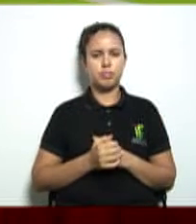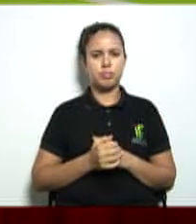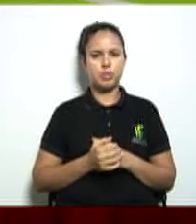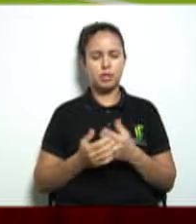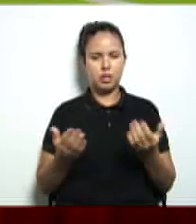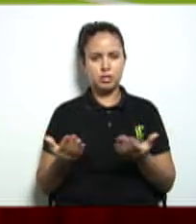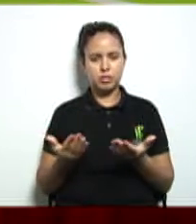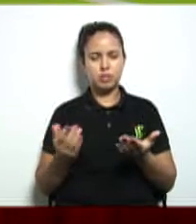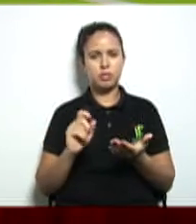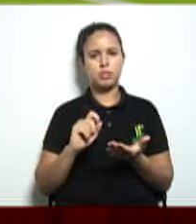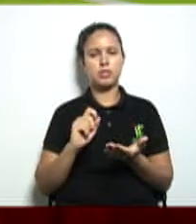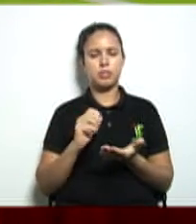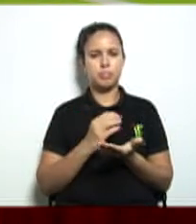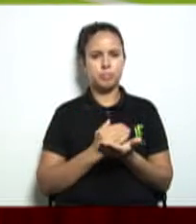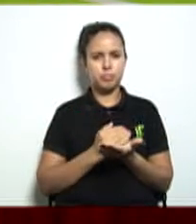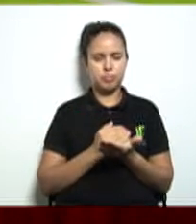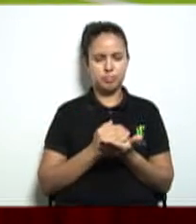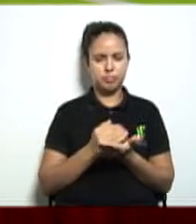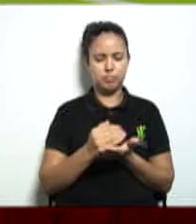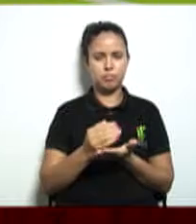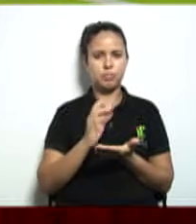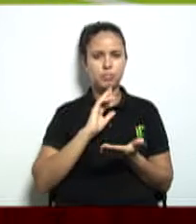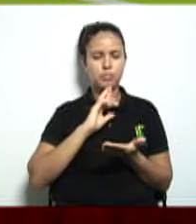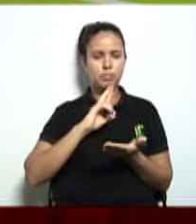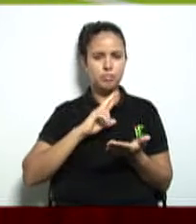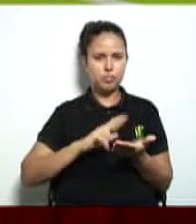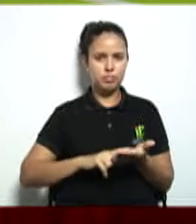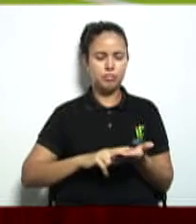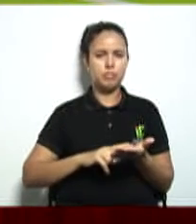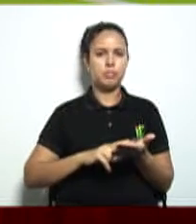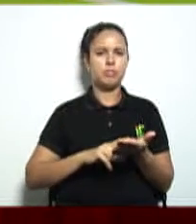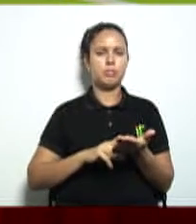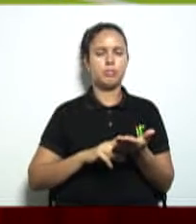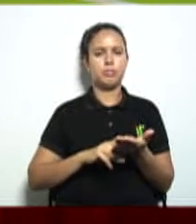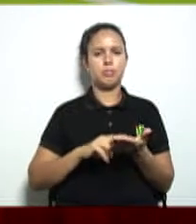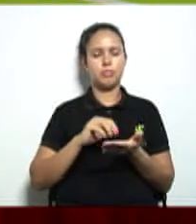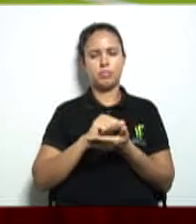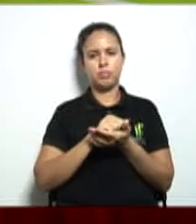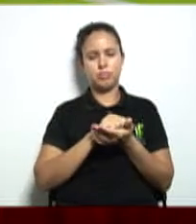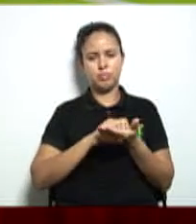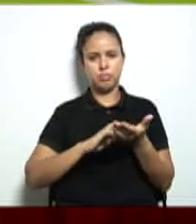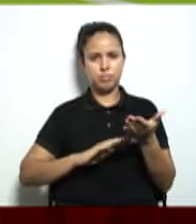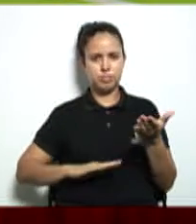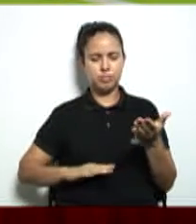Vamos agora, efetivamente, para a correção das atividades, né?